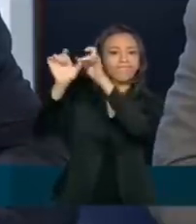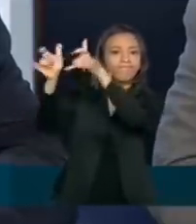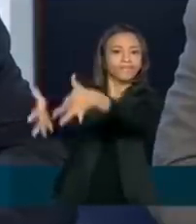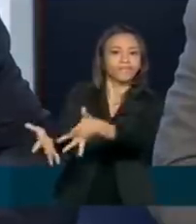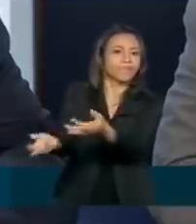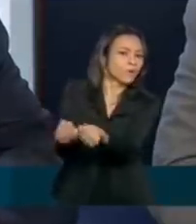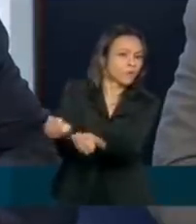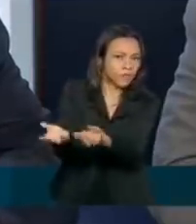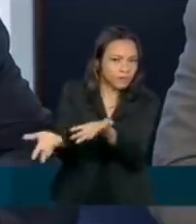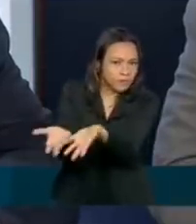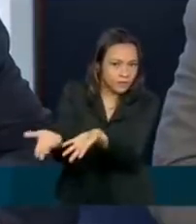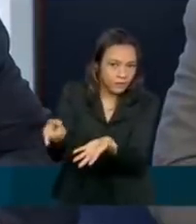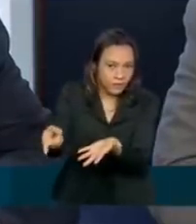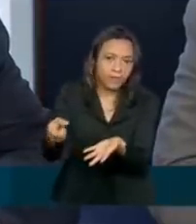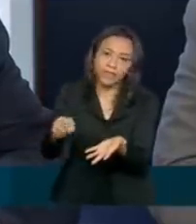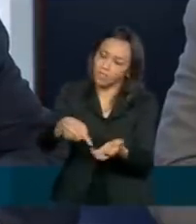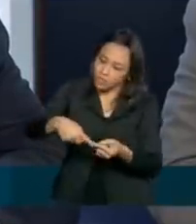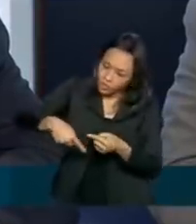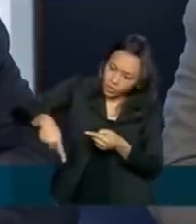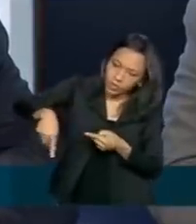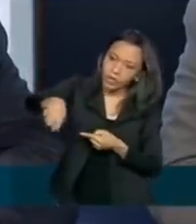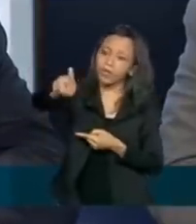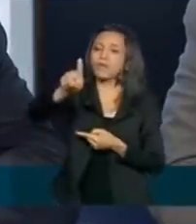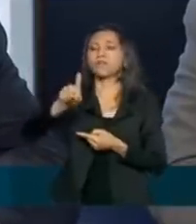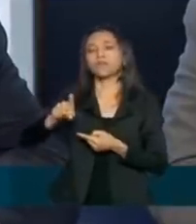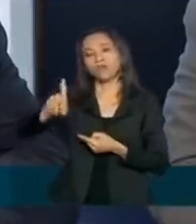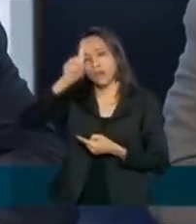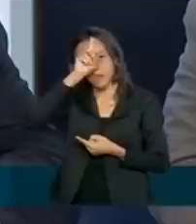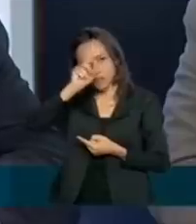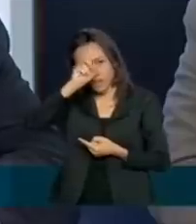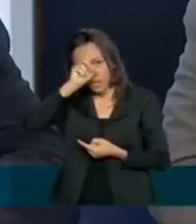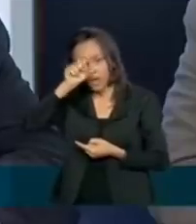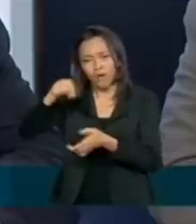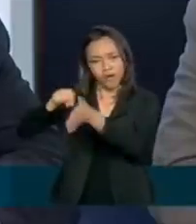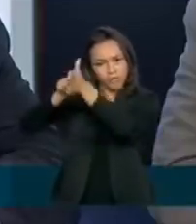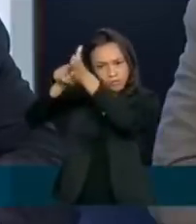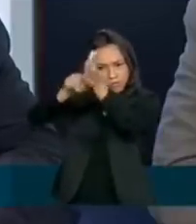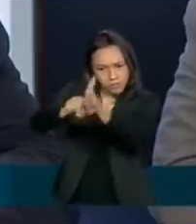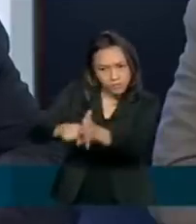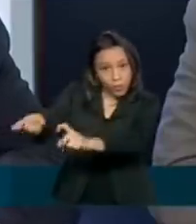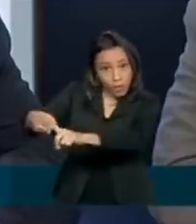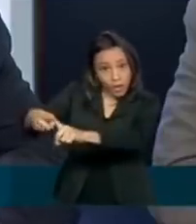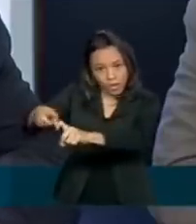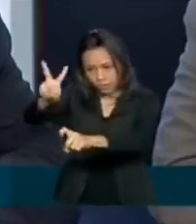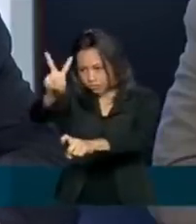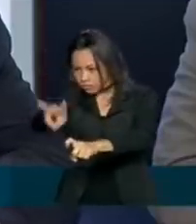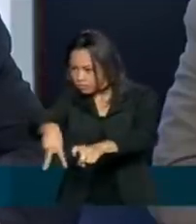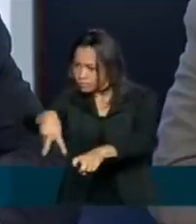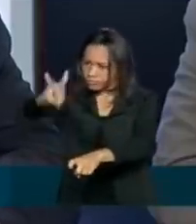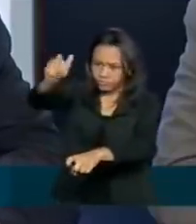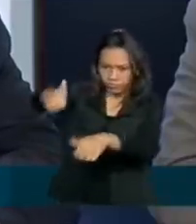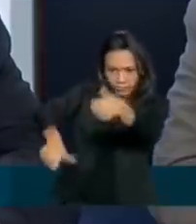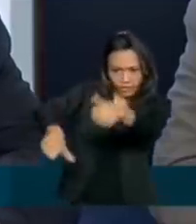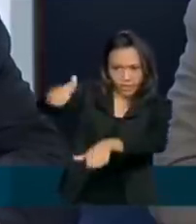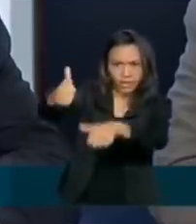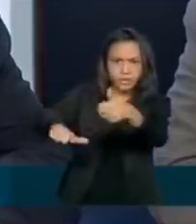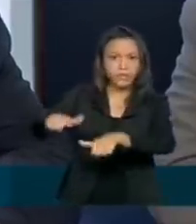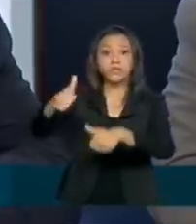É direto para a triagem, direto para o diagnóstico médico e a avaliação dos nossos médicos pelo